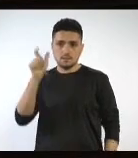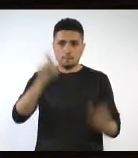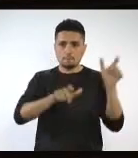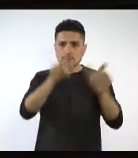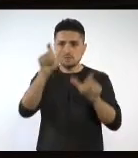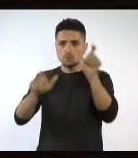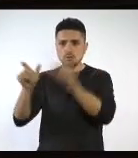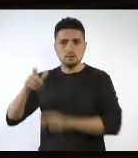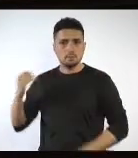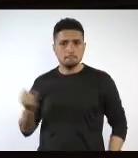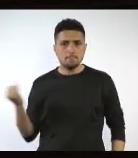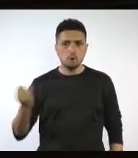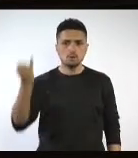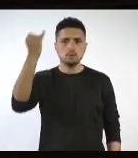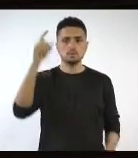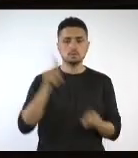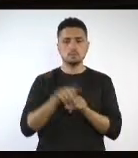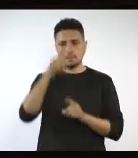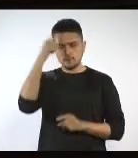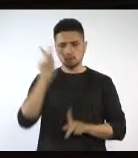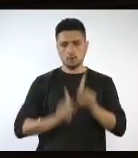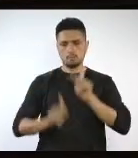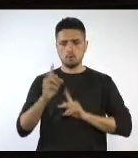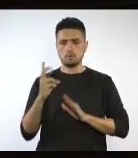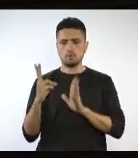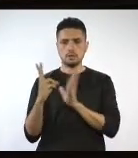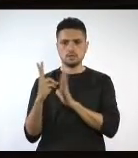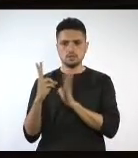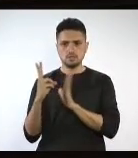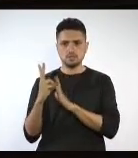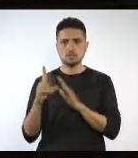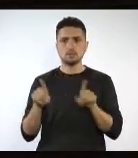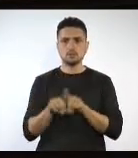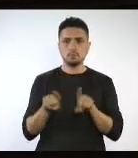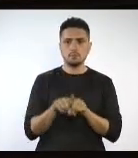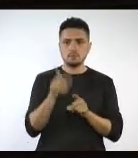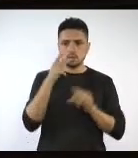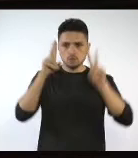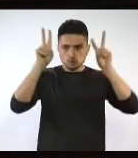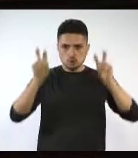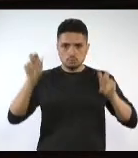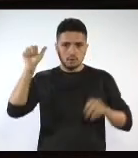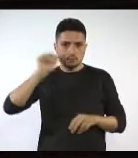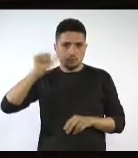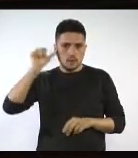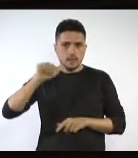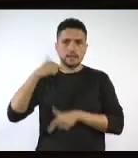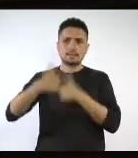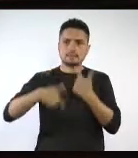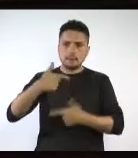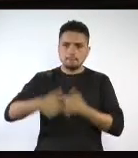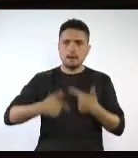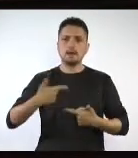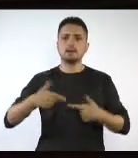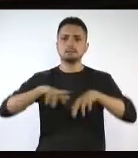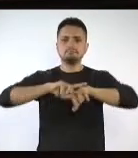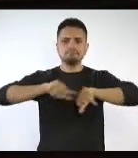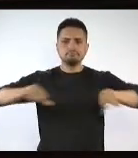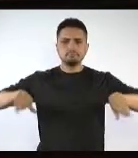de indígenas, e falando das mulheres trabalhadoras, e, acima de tudo,